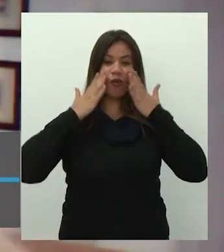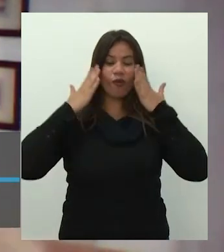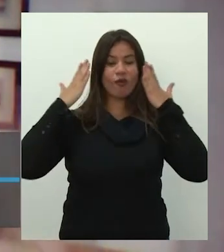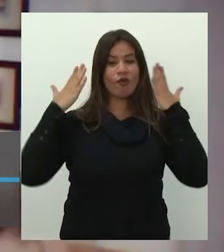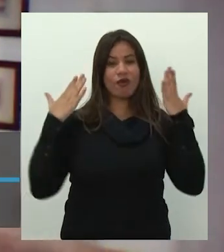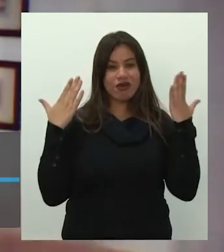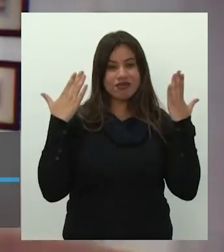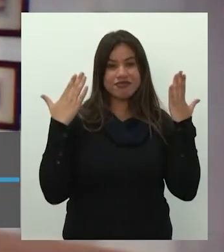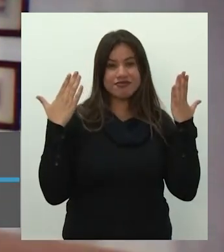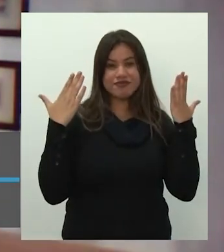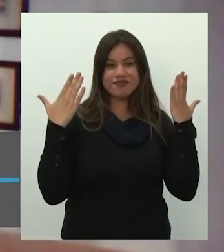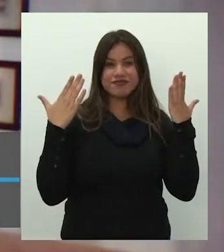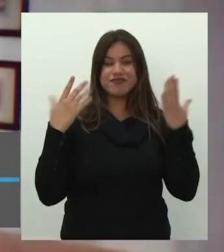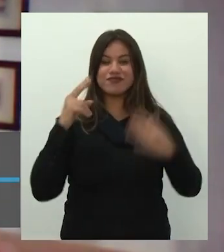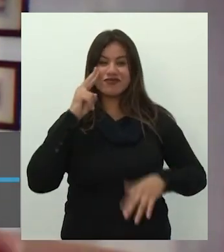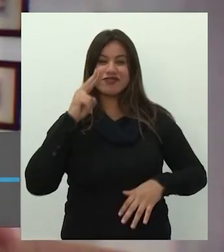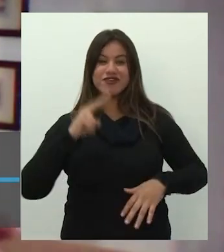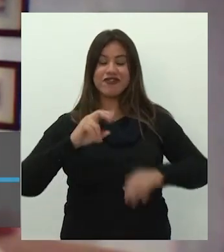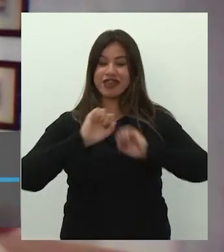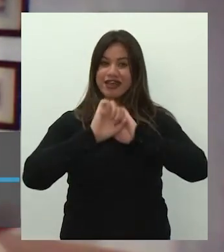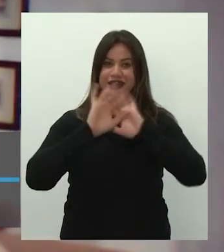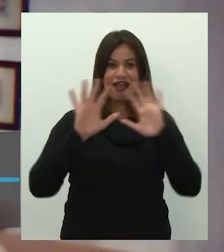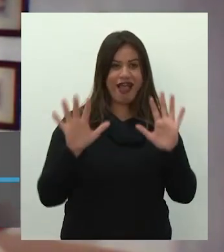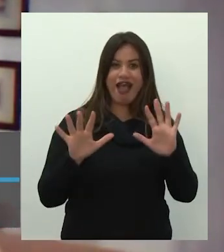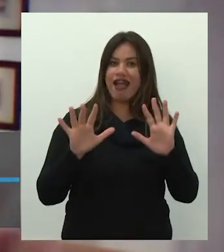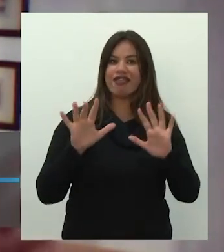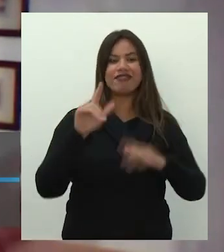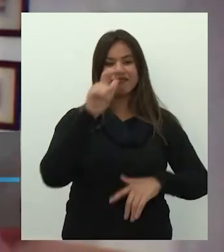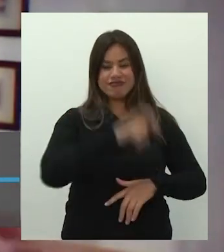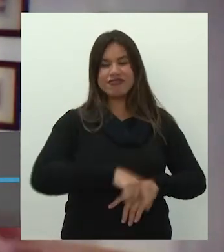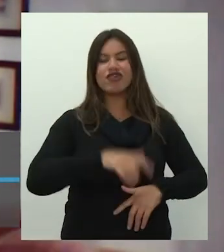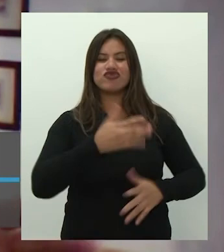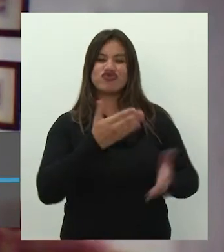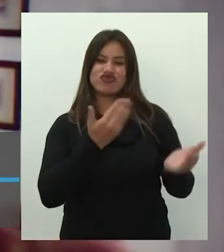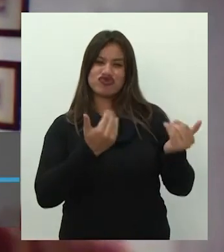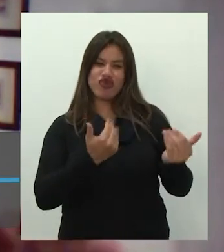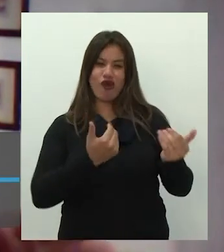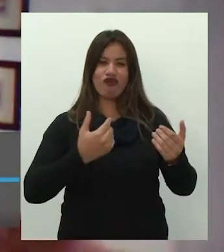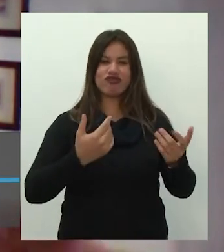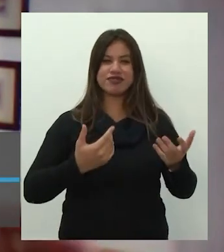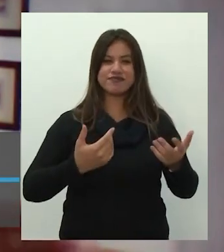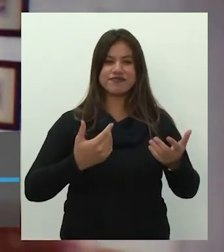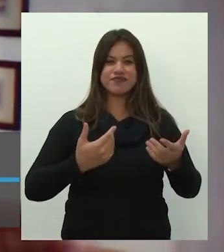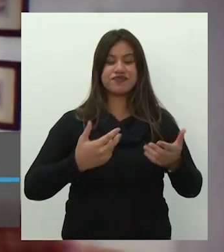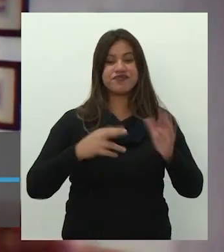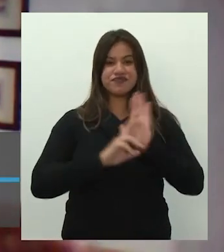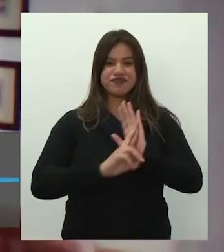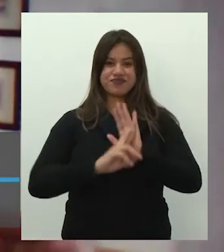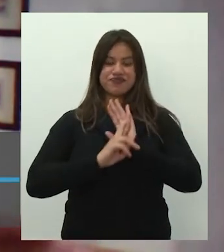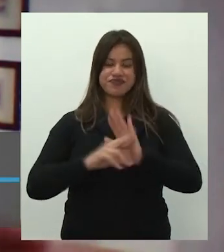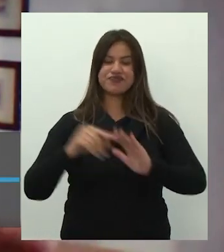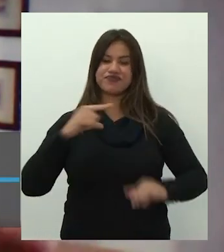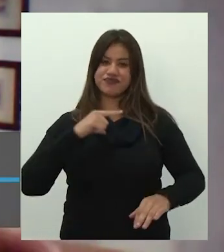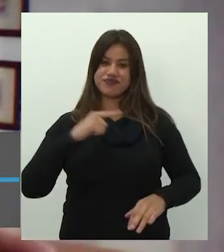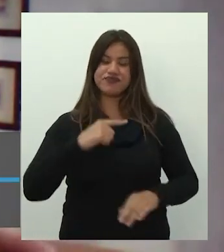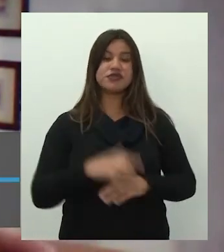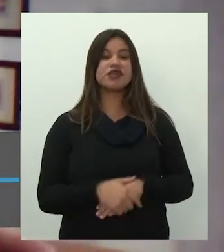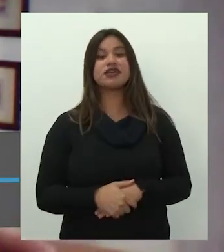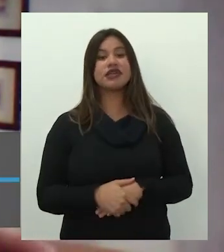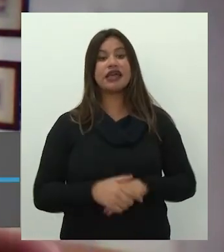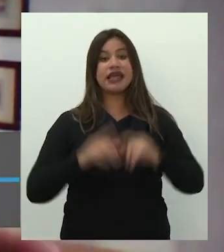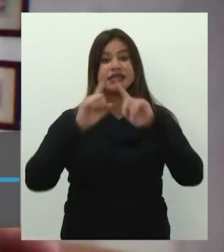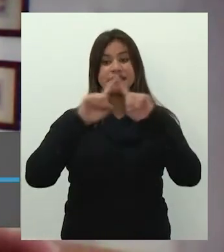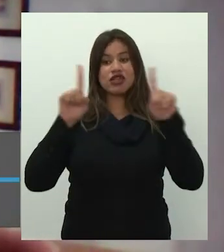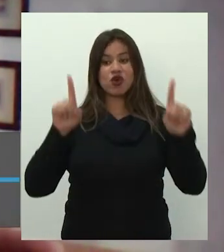jovens, assim, você vê claramente que são jovens também, né? Pelo tipo de representação que fez. Esse